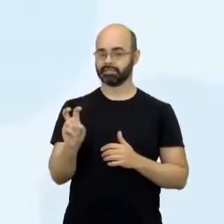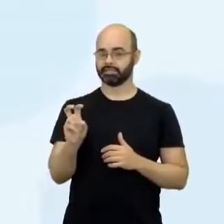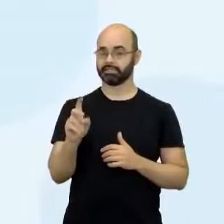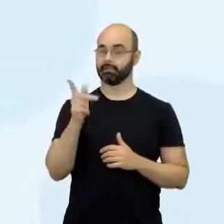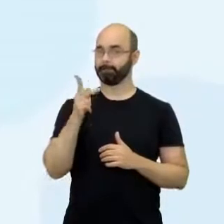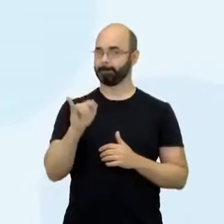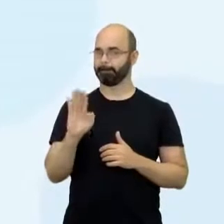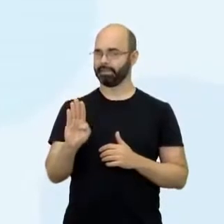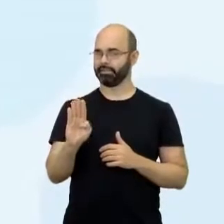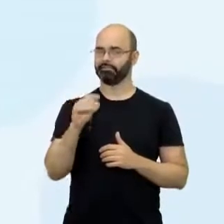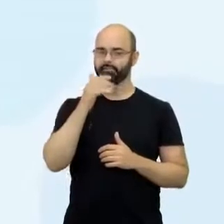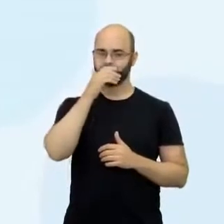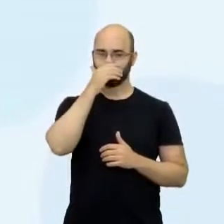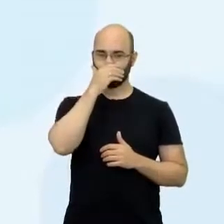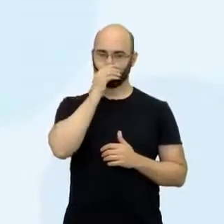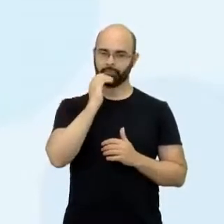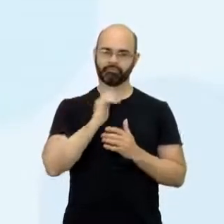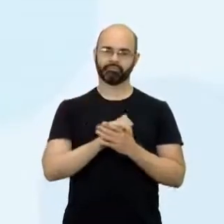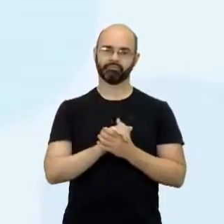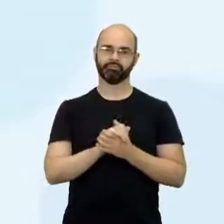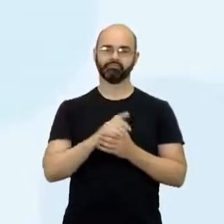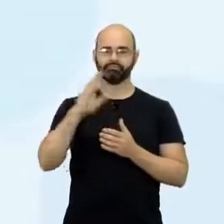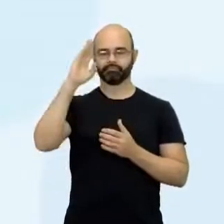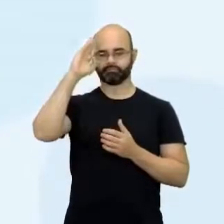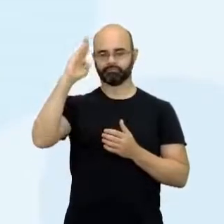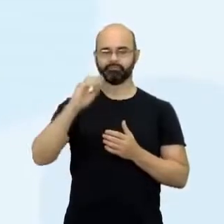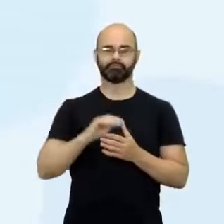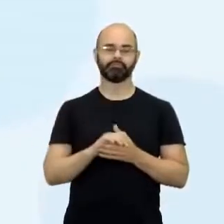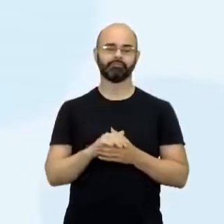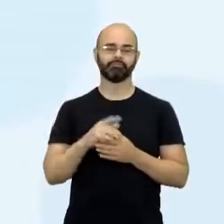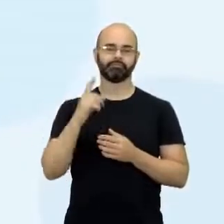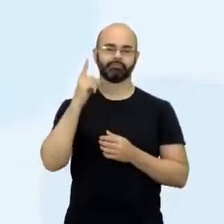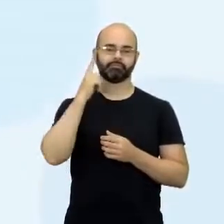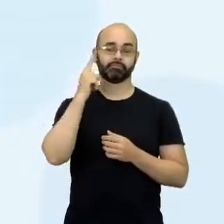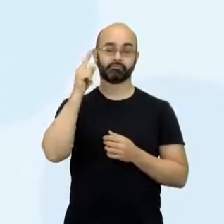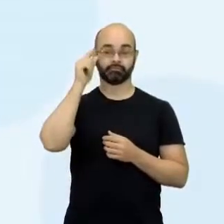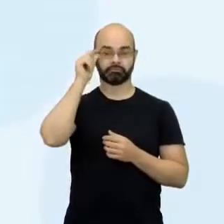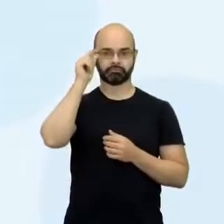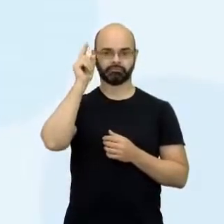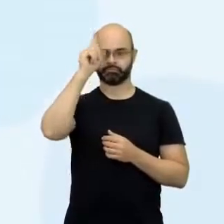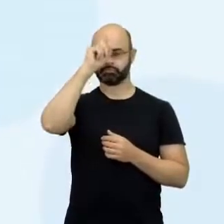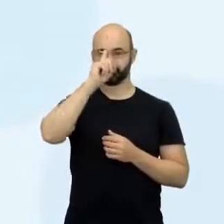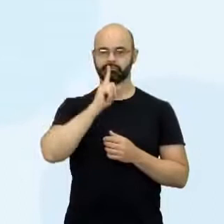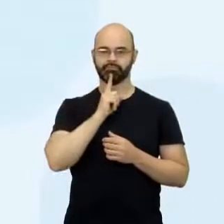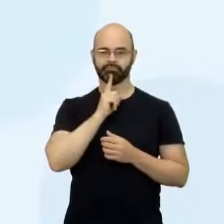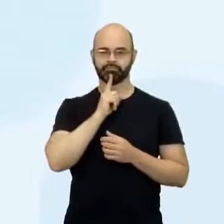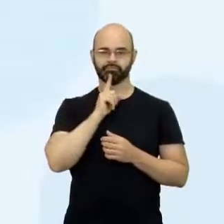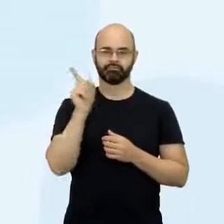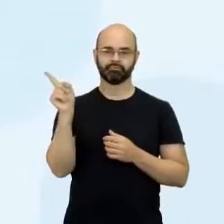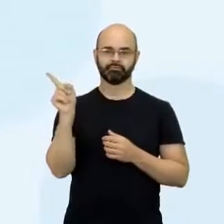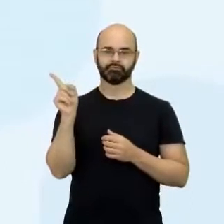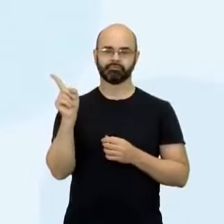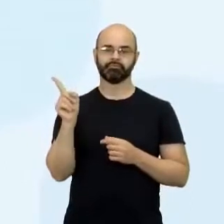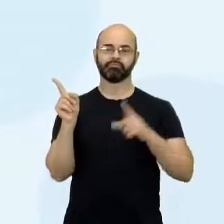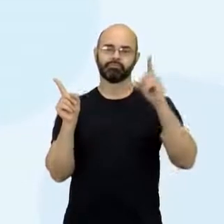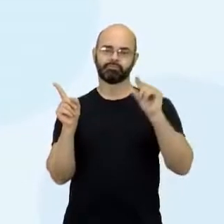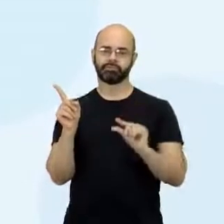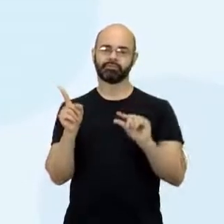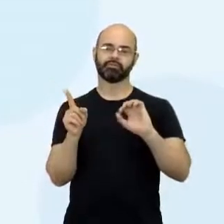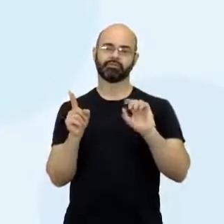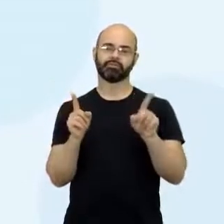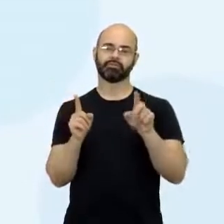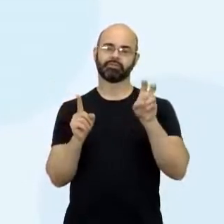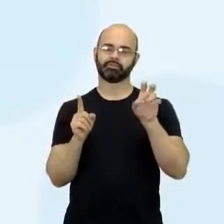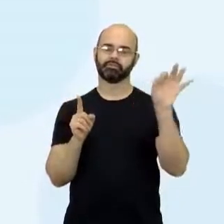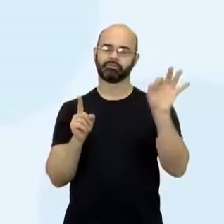vendo aqui é a porcentagem em relação ao PIB. Então os que estão aqui em amarelo, eles gastam menos de